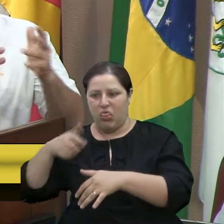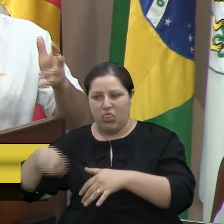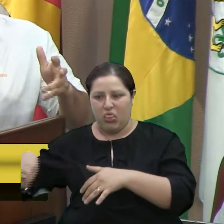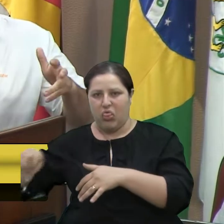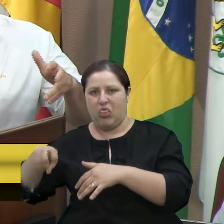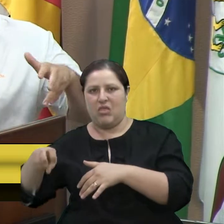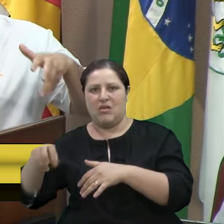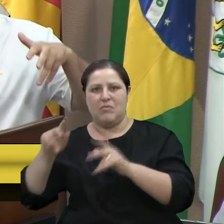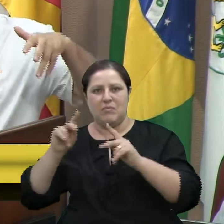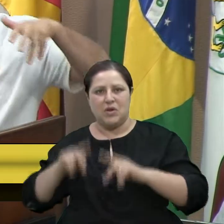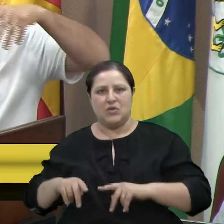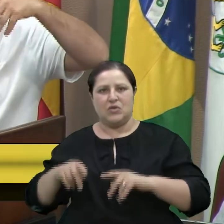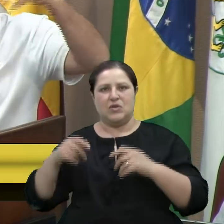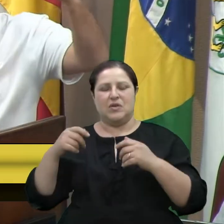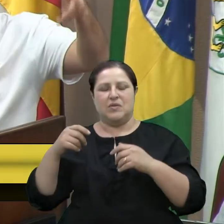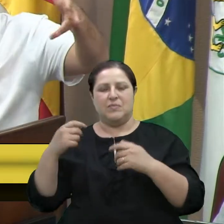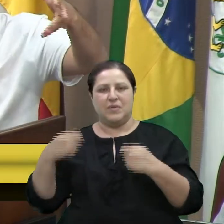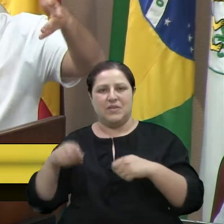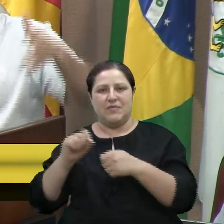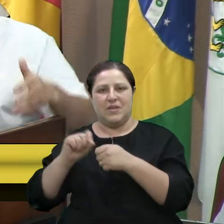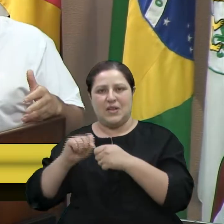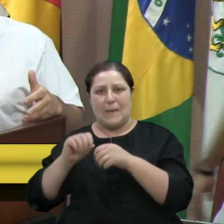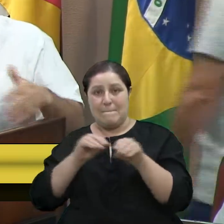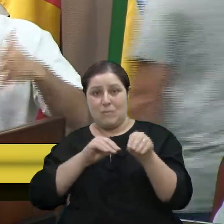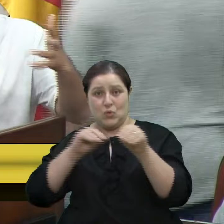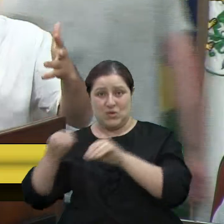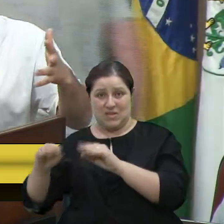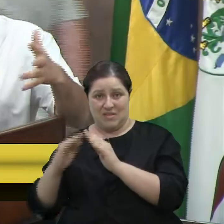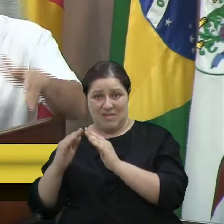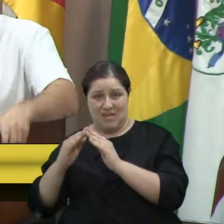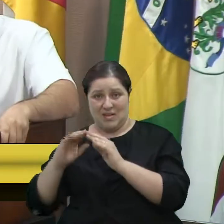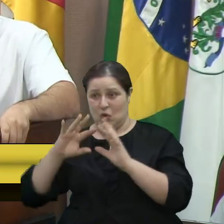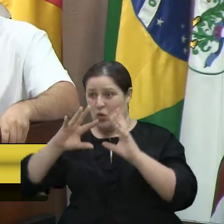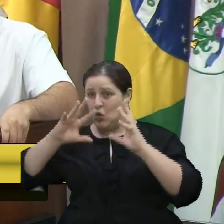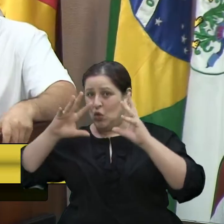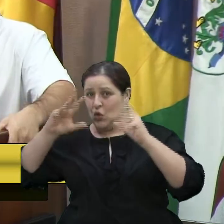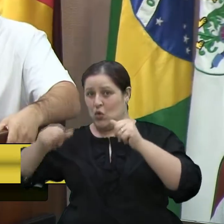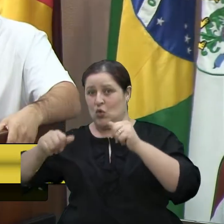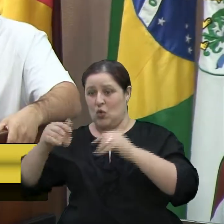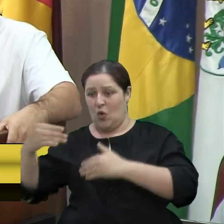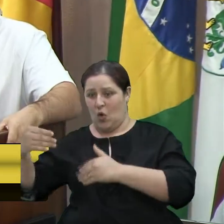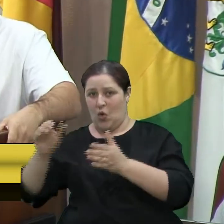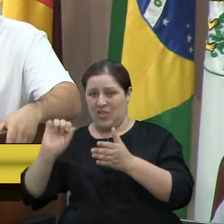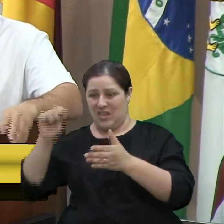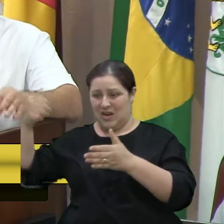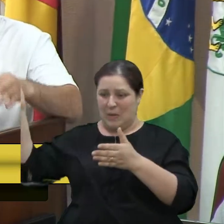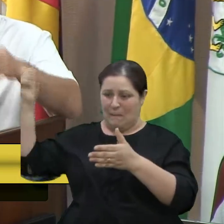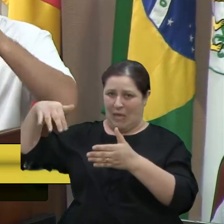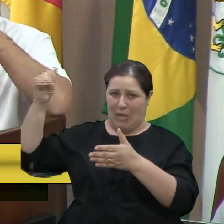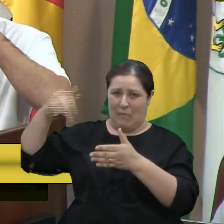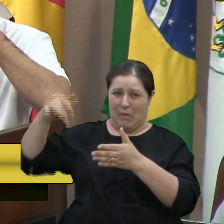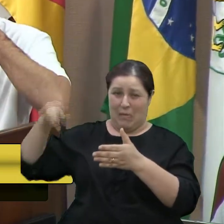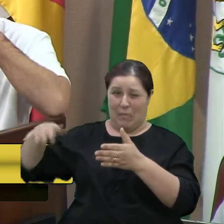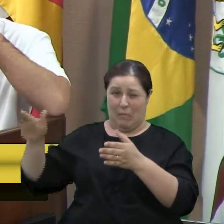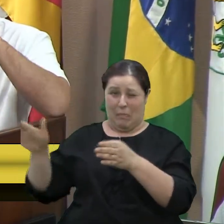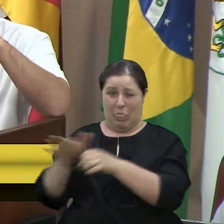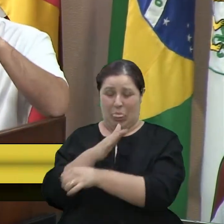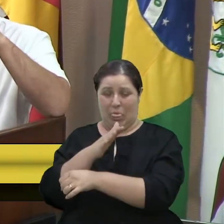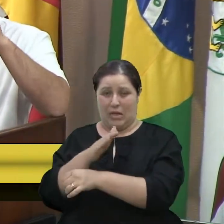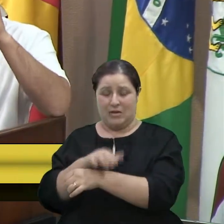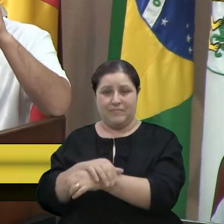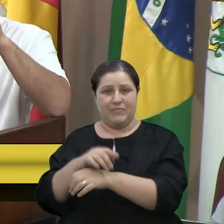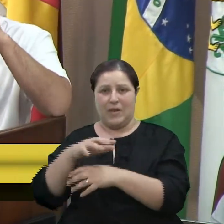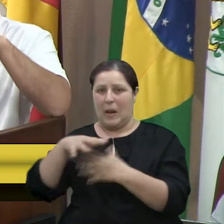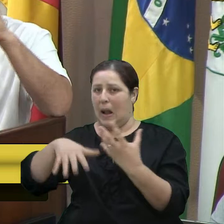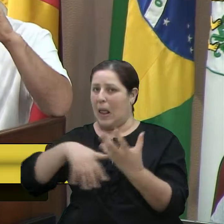vão fazer uma mudança, colocam, né, tudo lá nos containers. Então nós estamos num caos. E eu falo